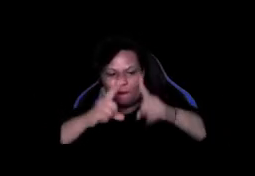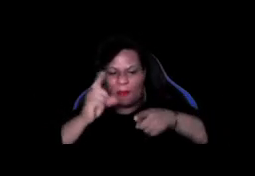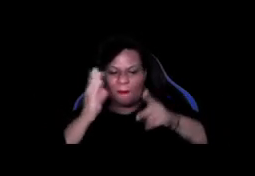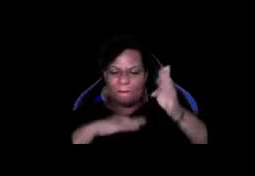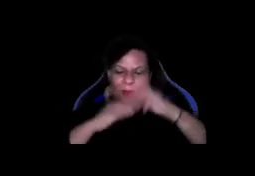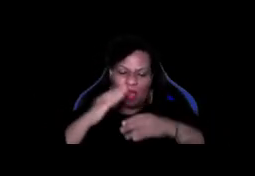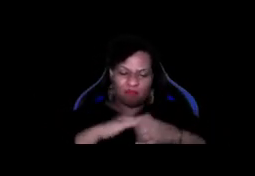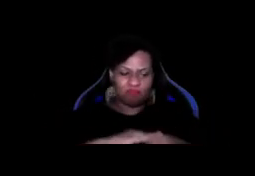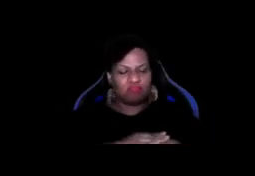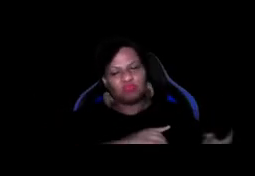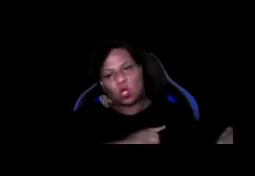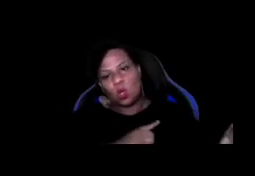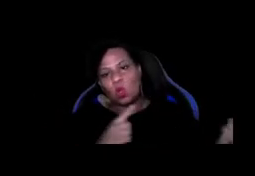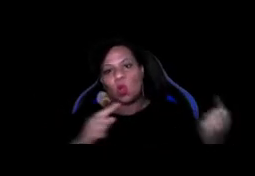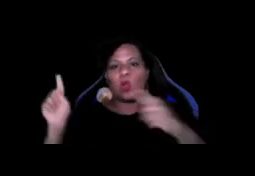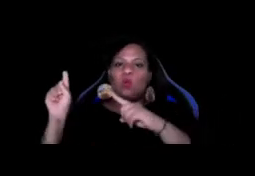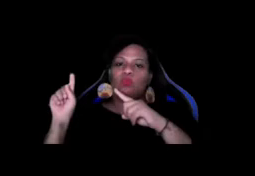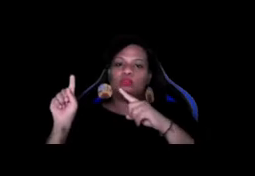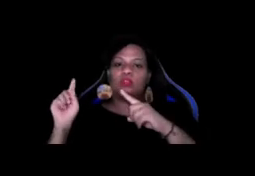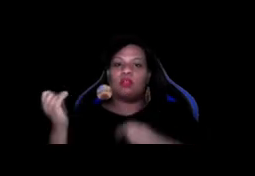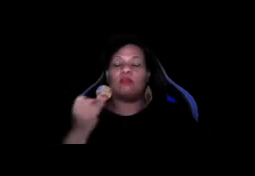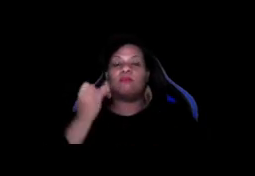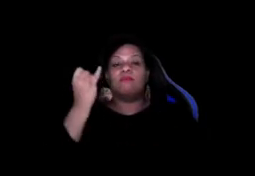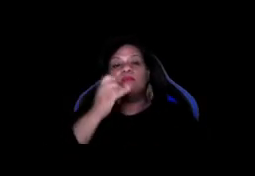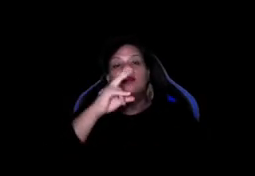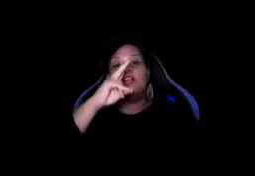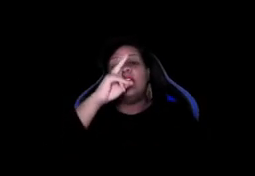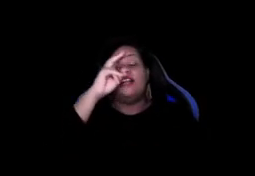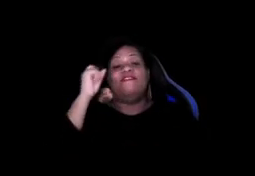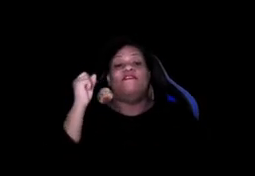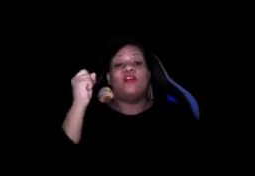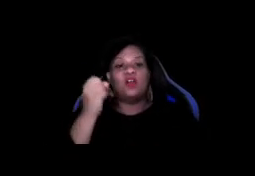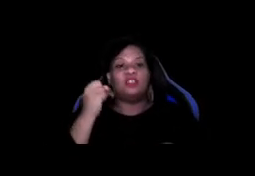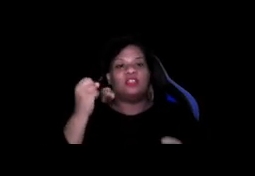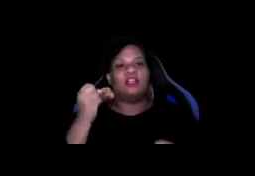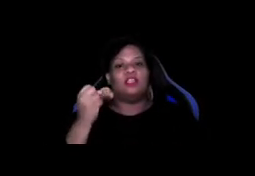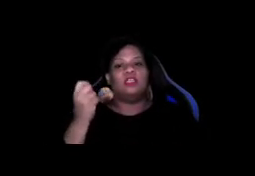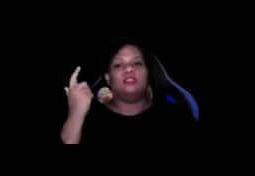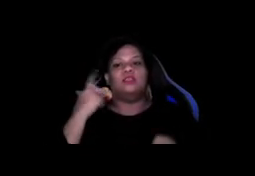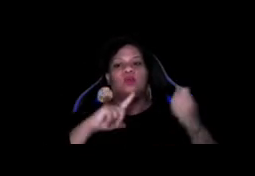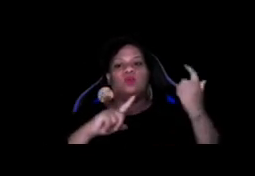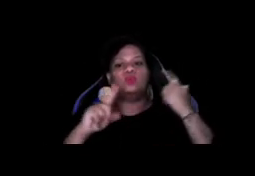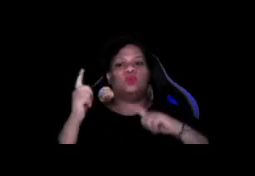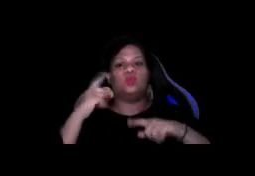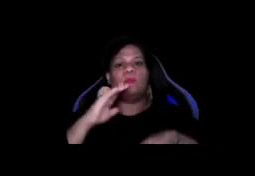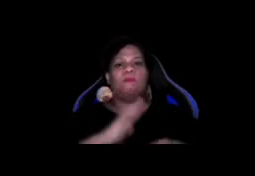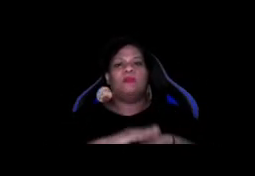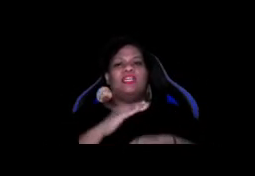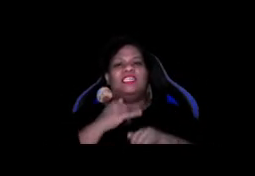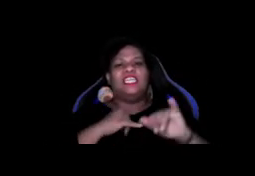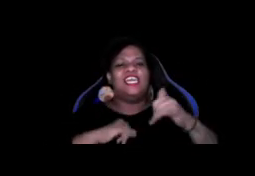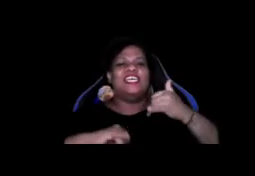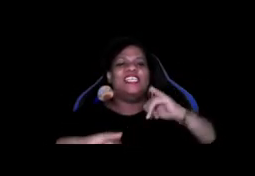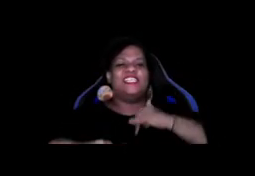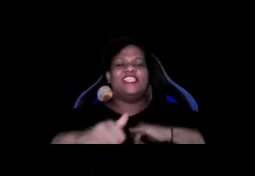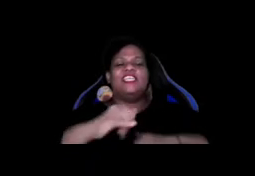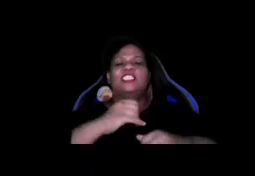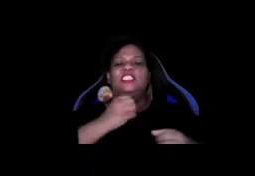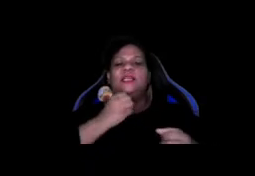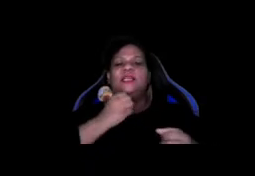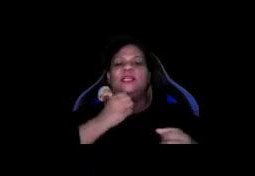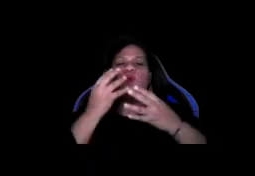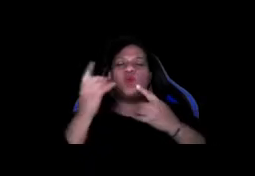muito importante para que a gente se fortaleça, né? Para que a gente se abasteça de energias boas para poder quebrar tudo